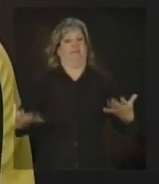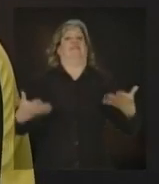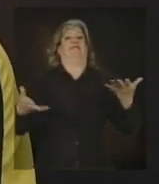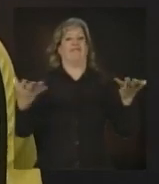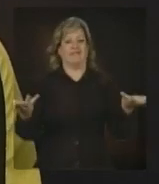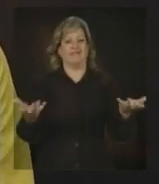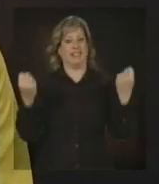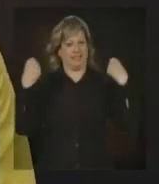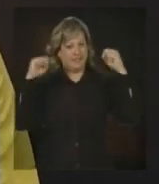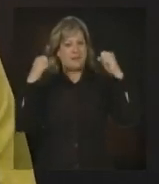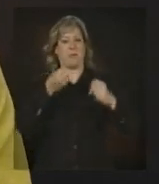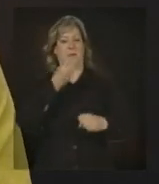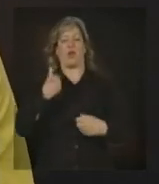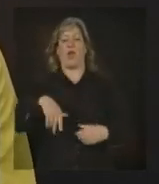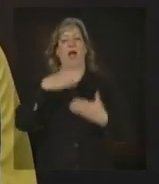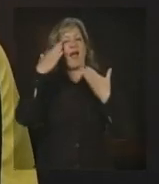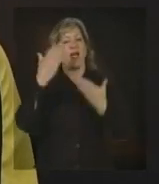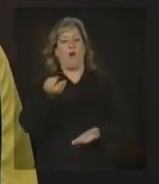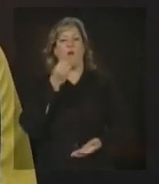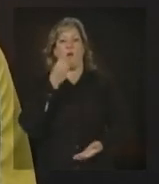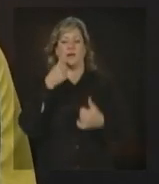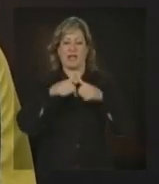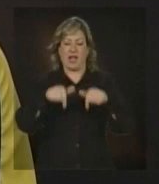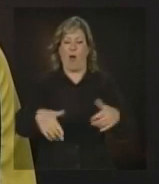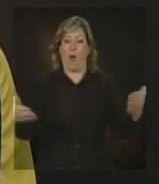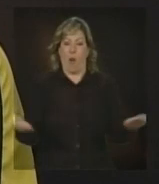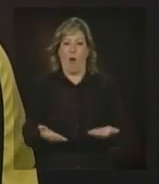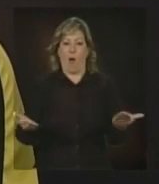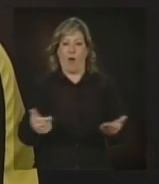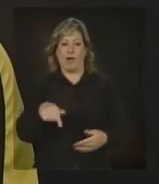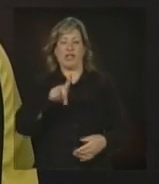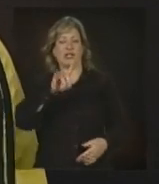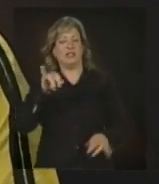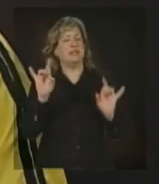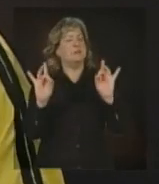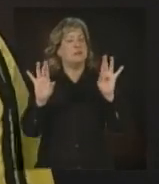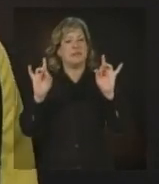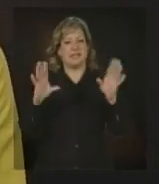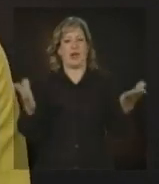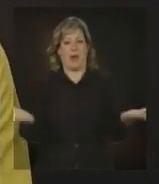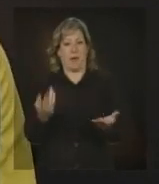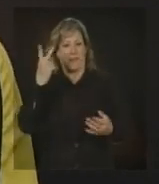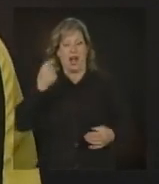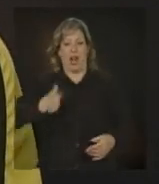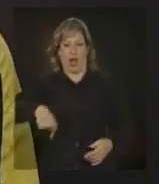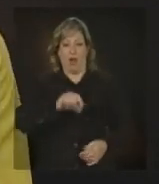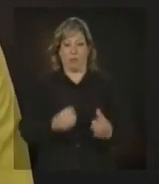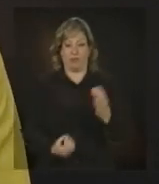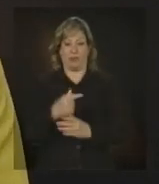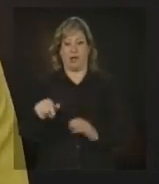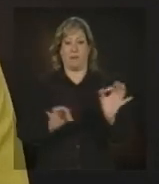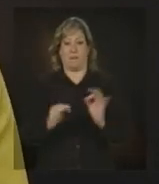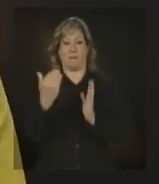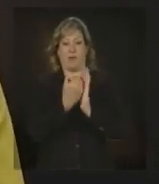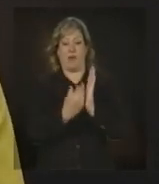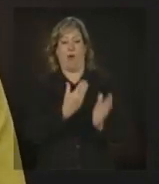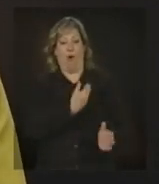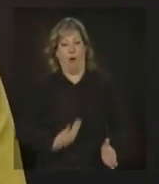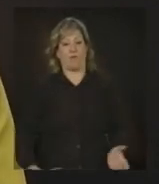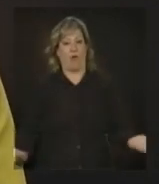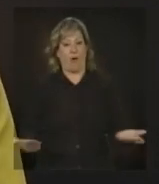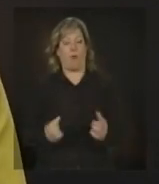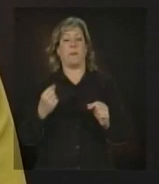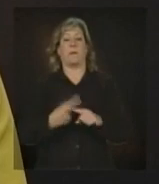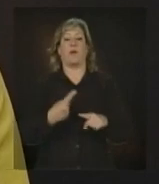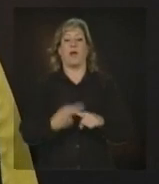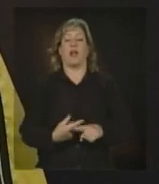volta. Então, a gente agradece a oportunidade de estar aqui hoje, nesse dia especial para nós, né, que é no lançamento do plano, onde a gente